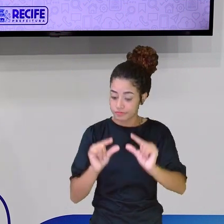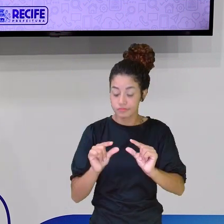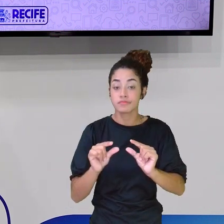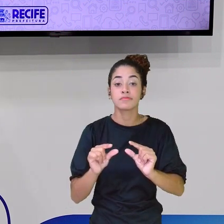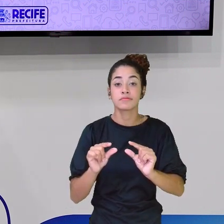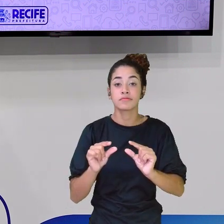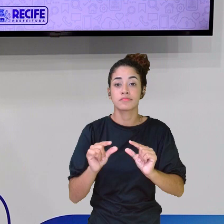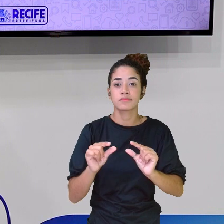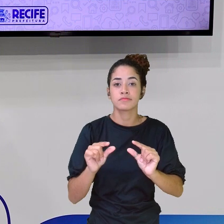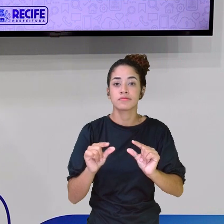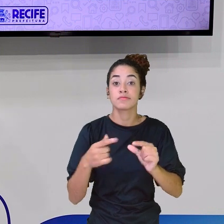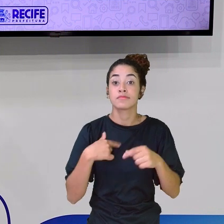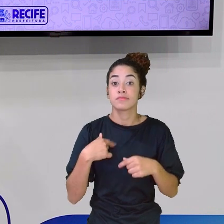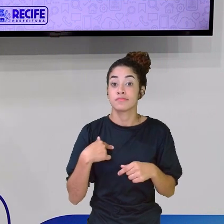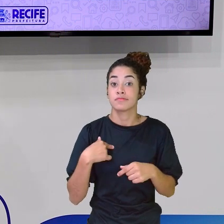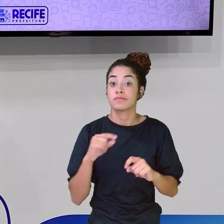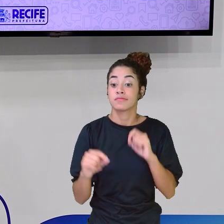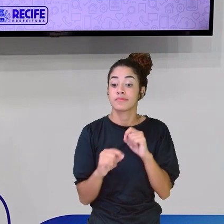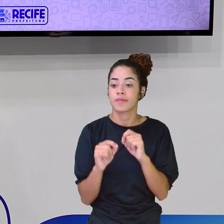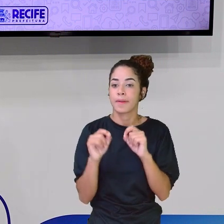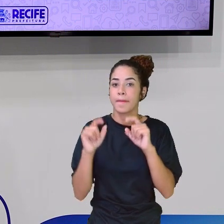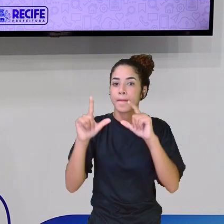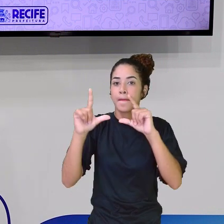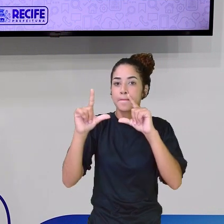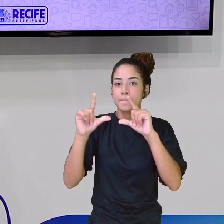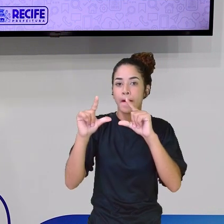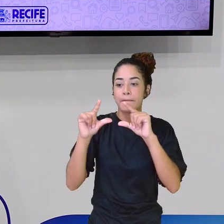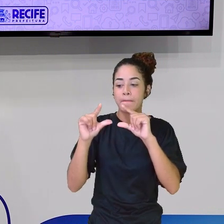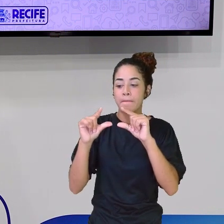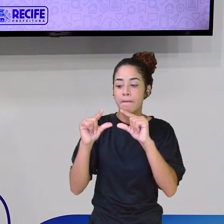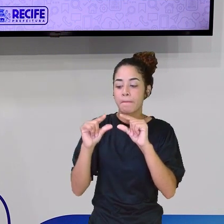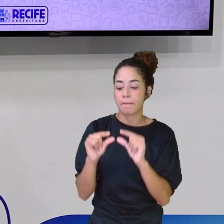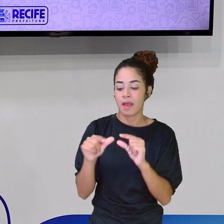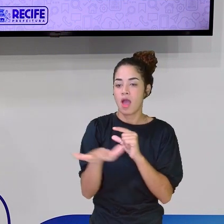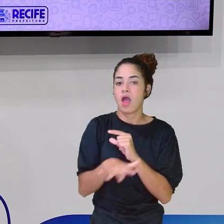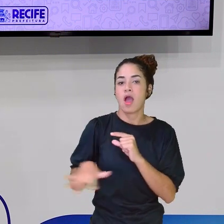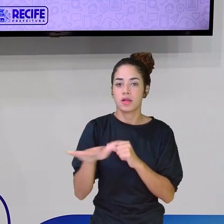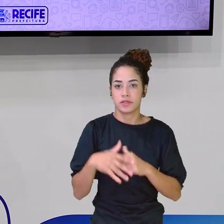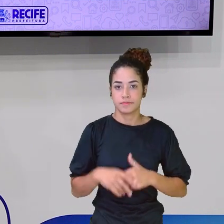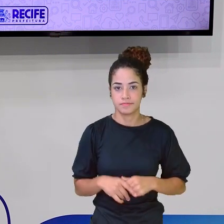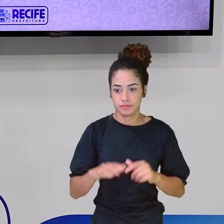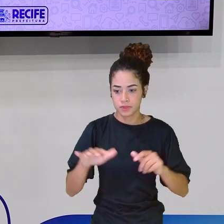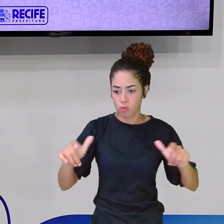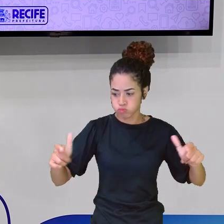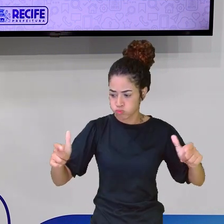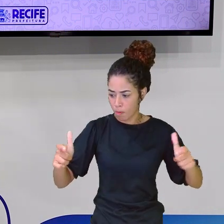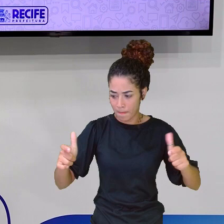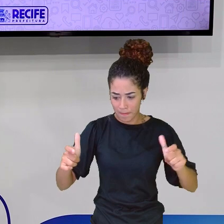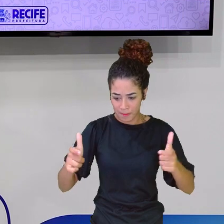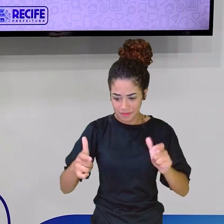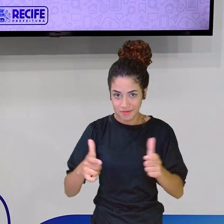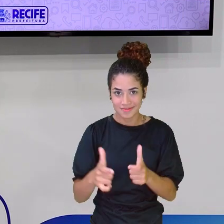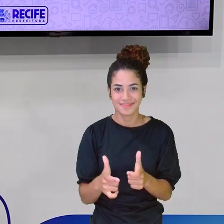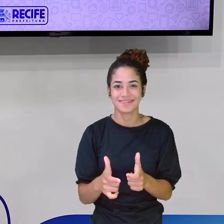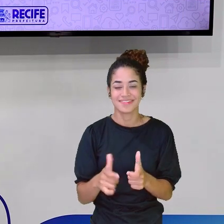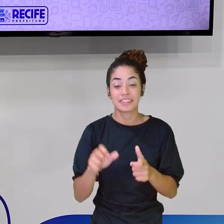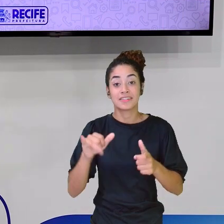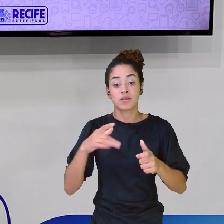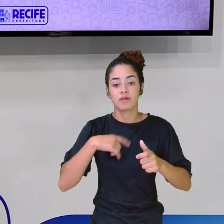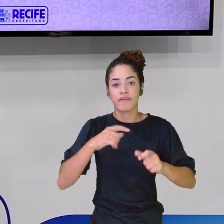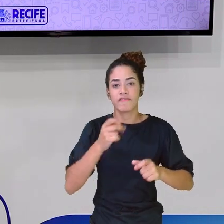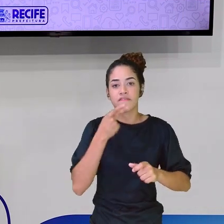reduzir, eu estou diminuindo essa área. Se eu falo em ampliação, presta atenção, 5º ano,